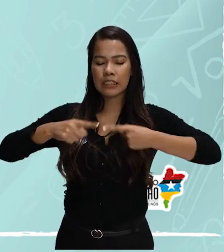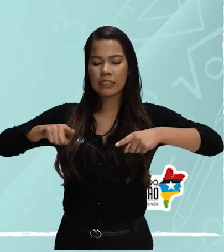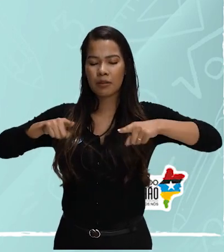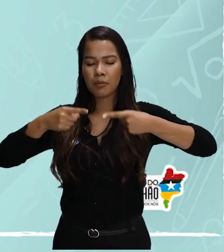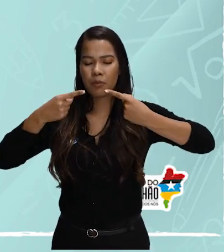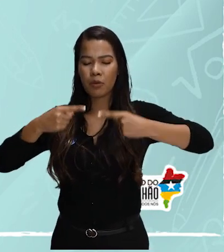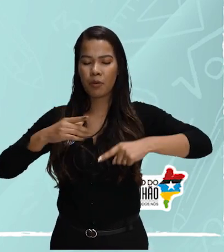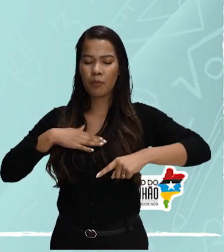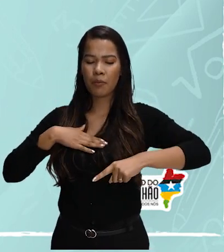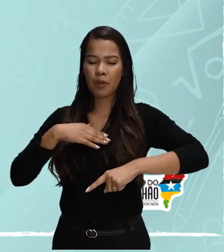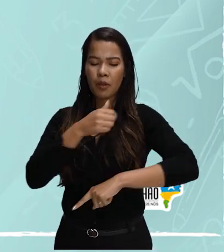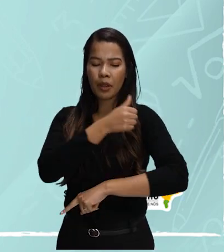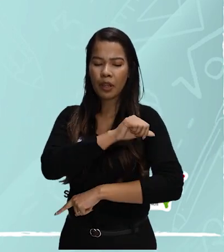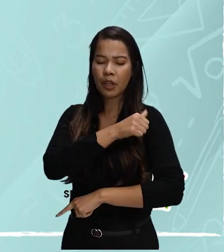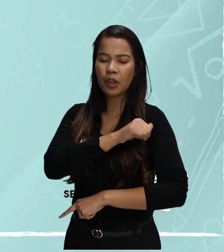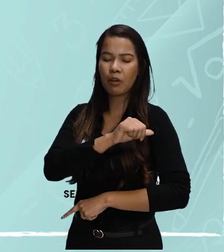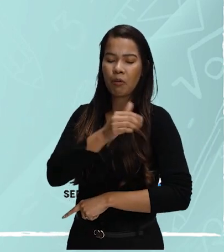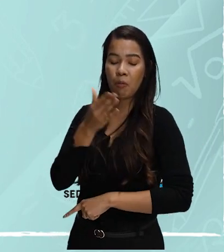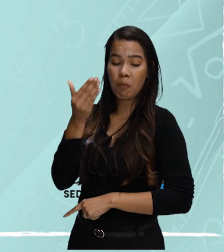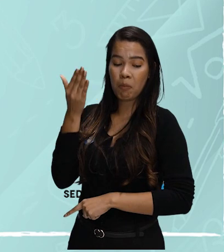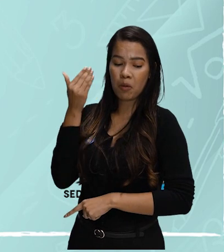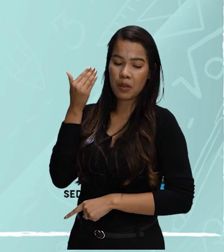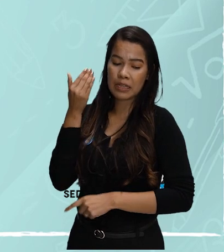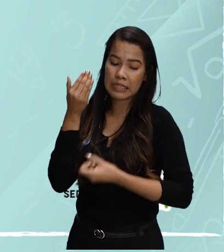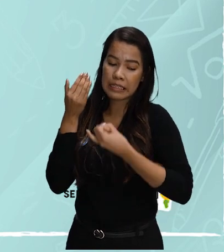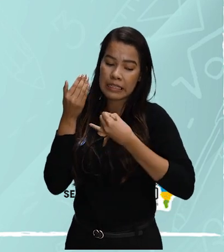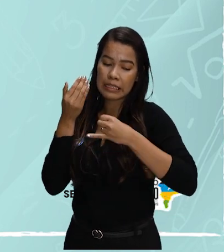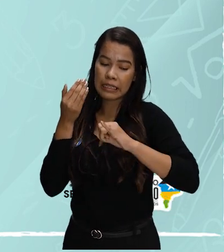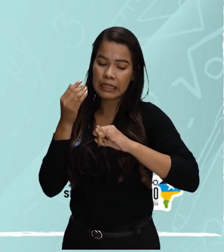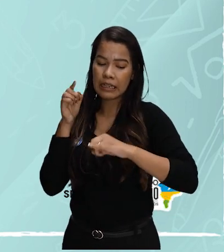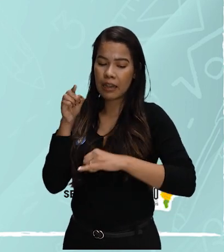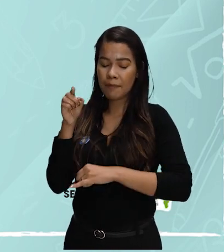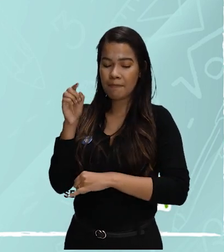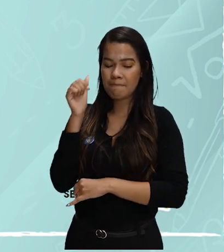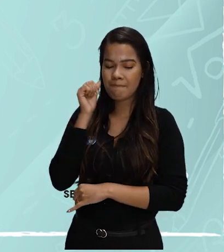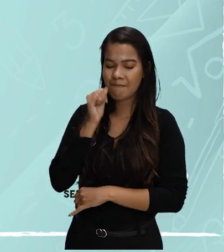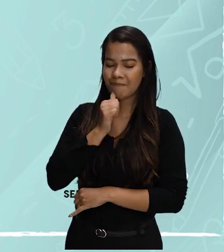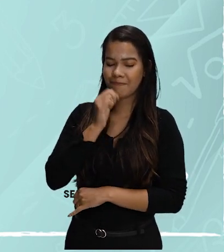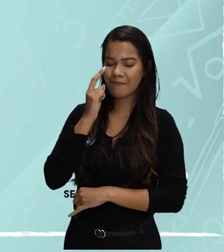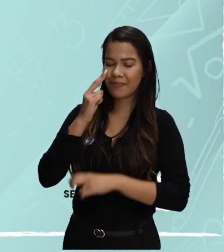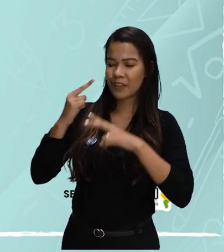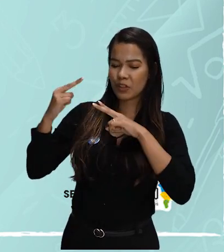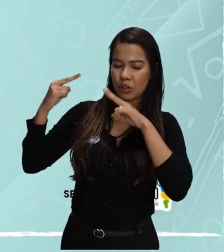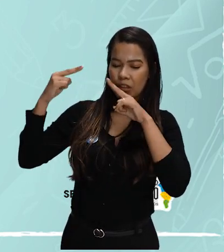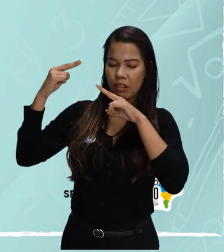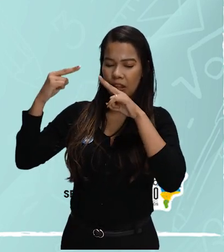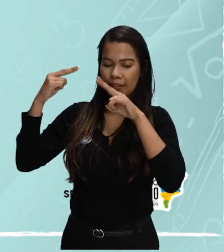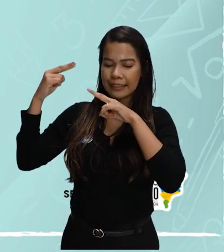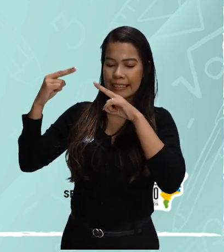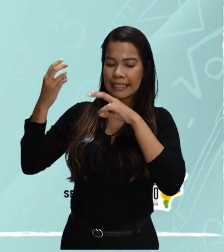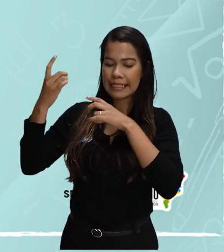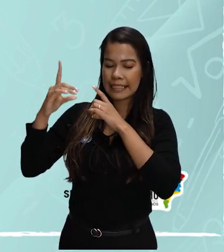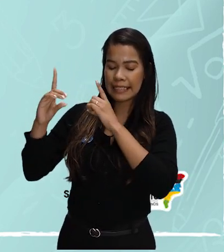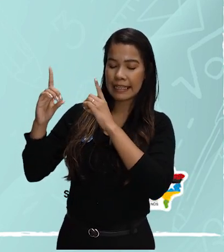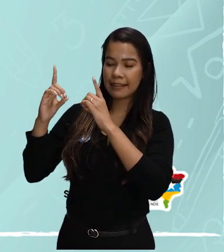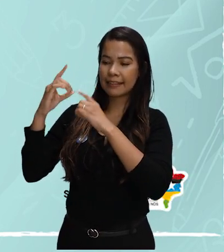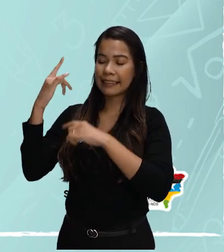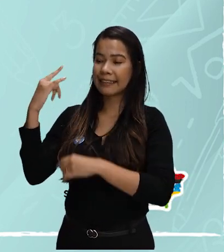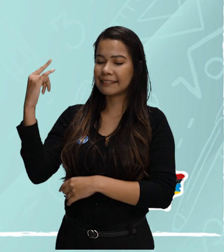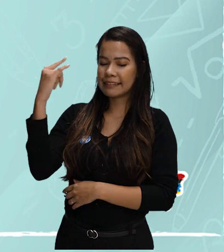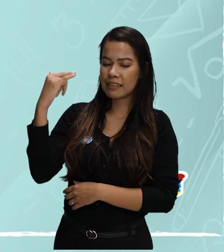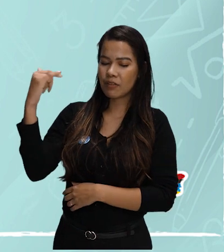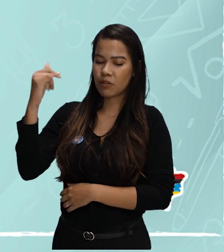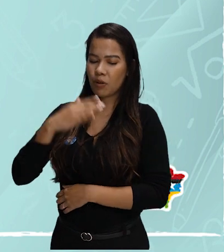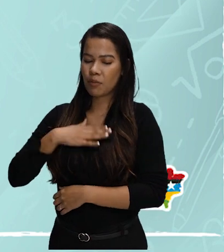de outrora. Sinhá mocinha de olhar fugaz se encontrava com os meus versos